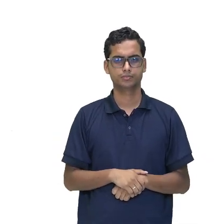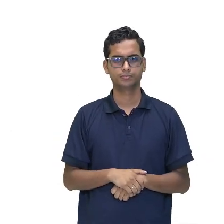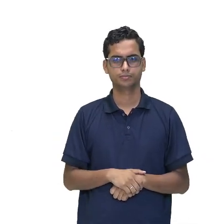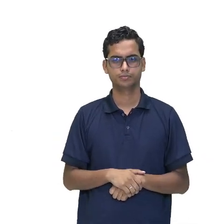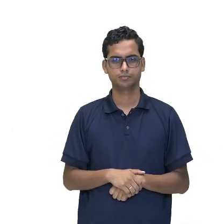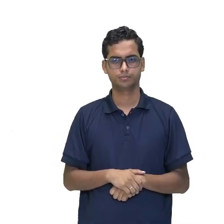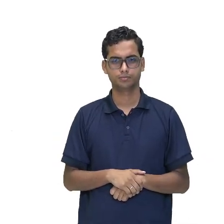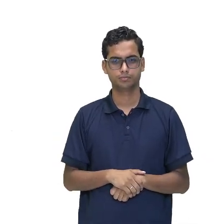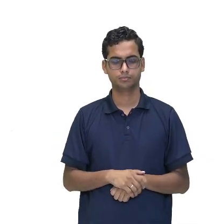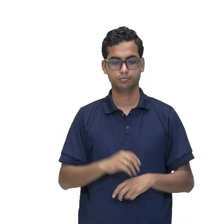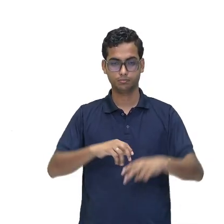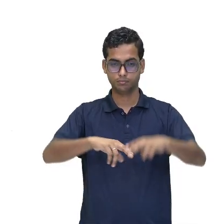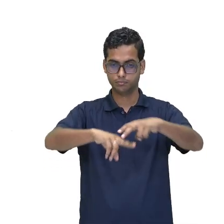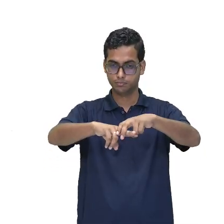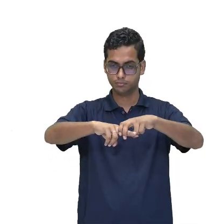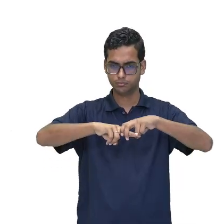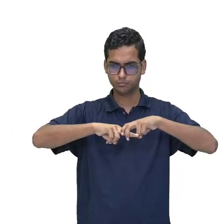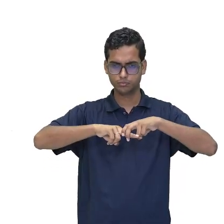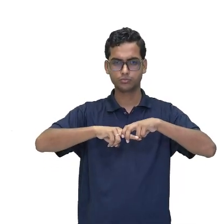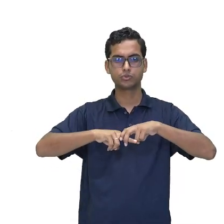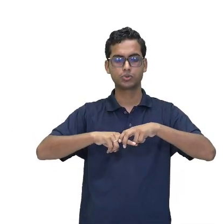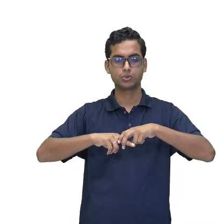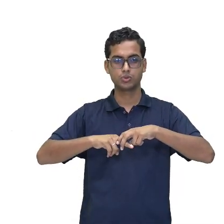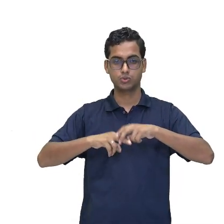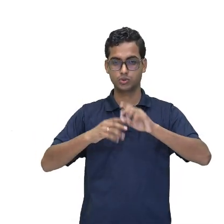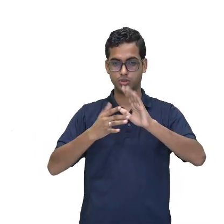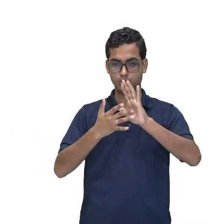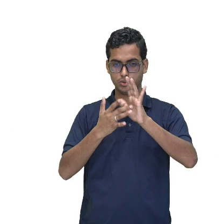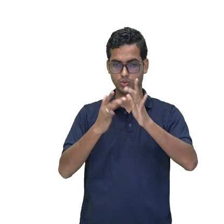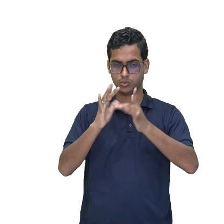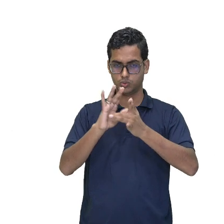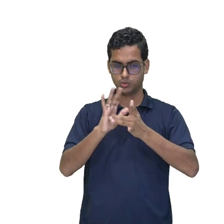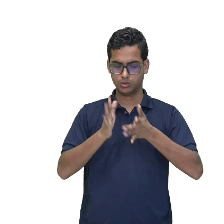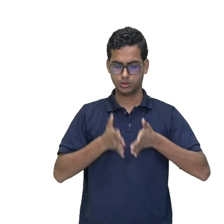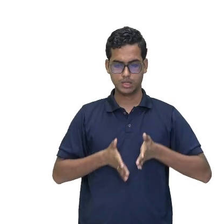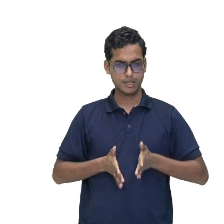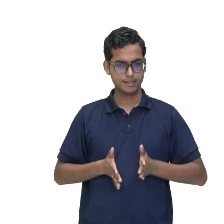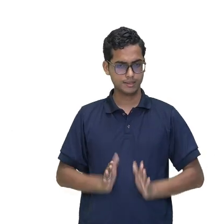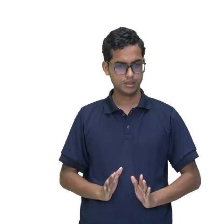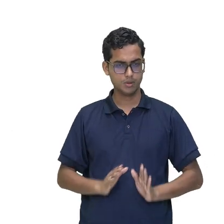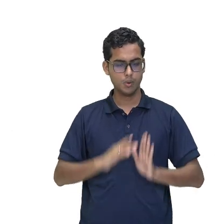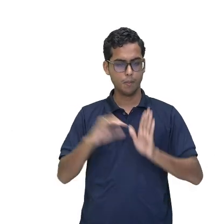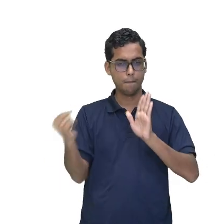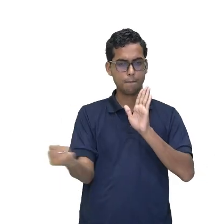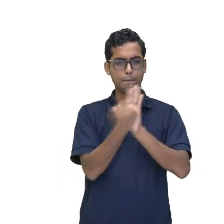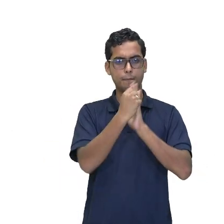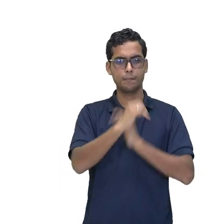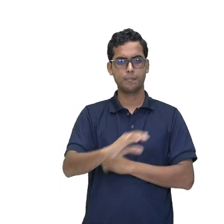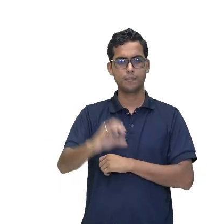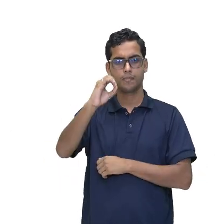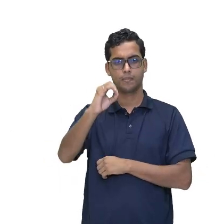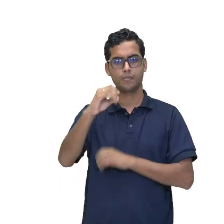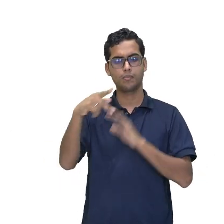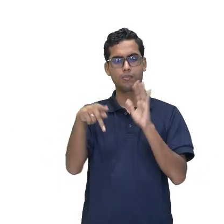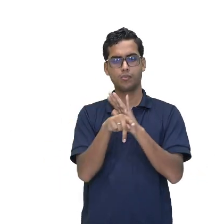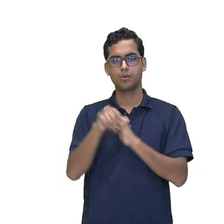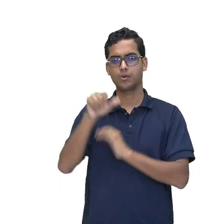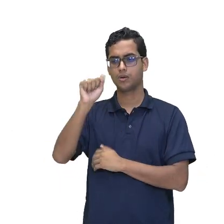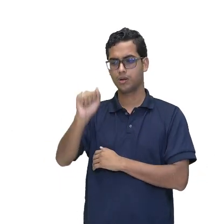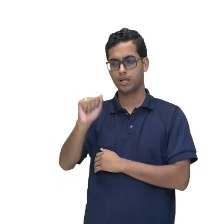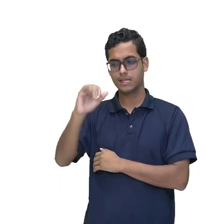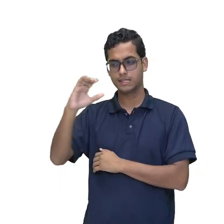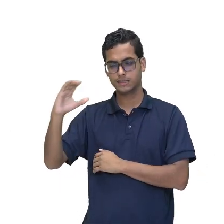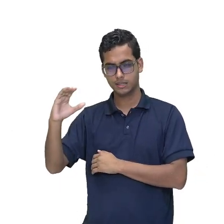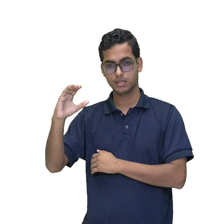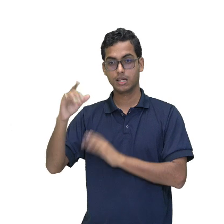do marco zero, que é o nascimento de Cristo, você vai contar com esse AC. E já adiante, depois desse marco,